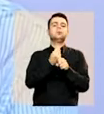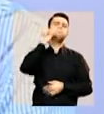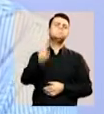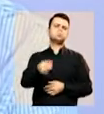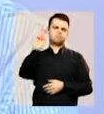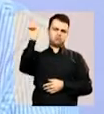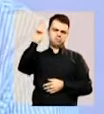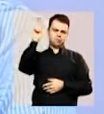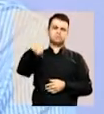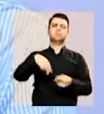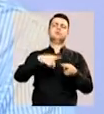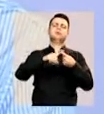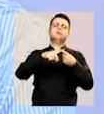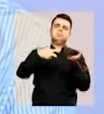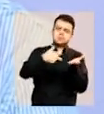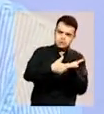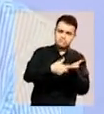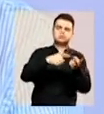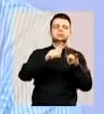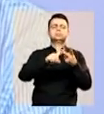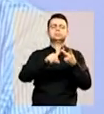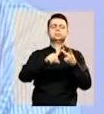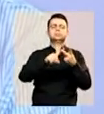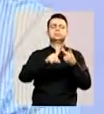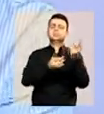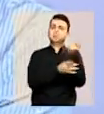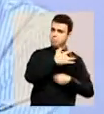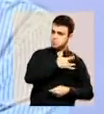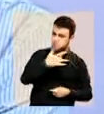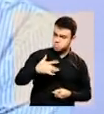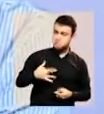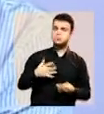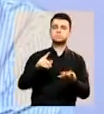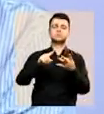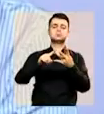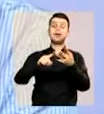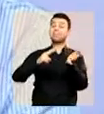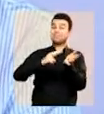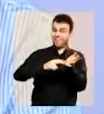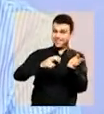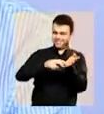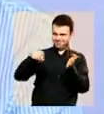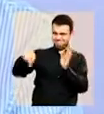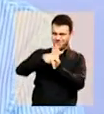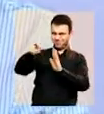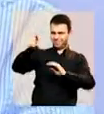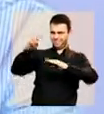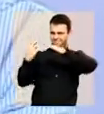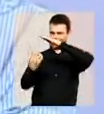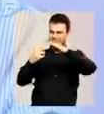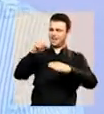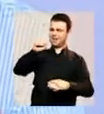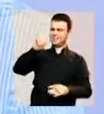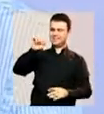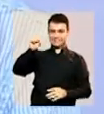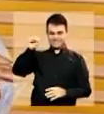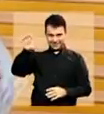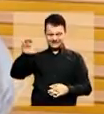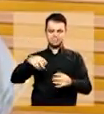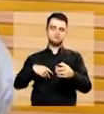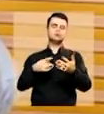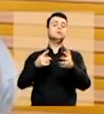com passagem, seguro-saúde, a taxa da IESEC, né? E vivendo